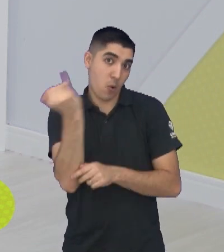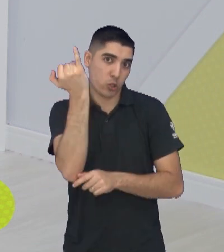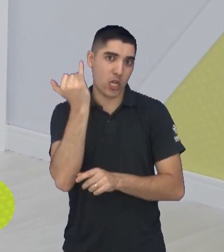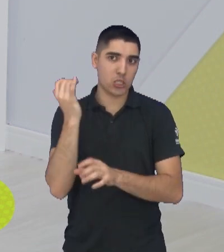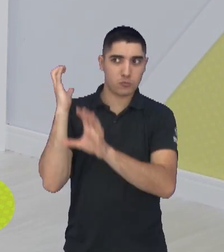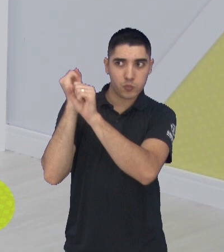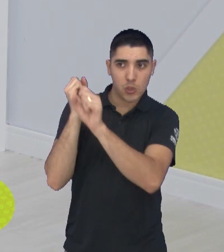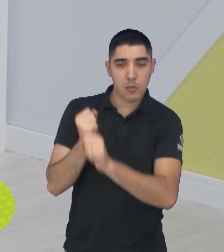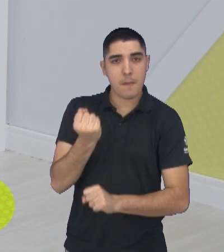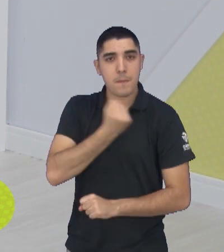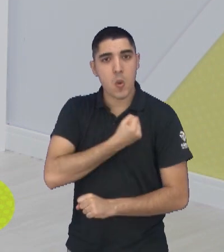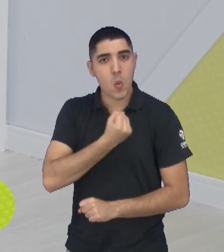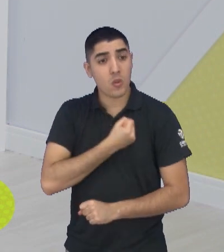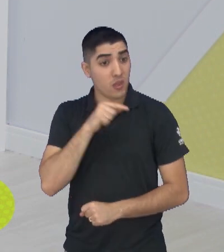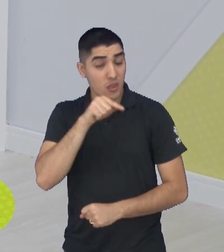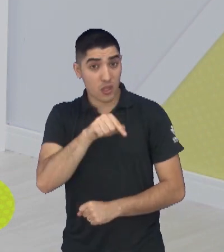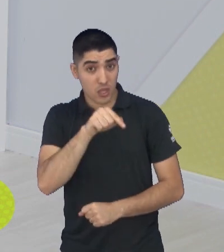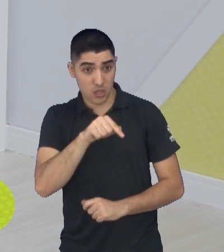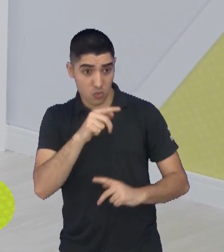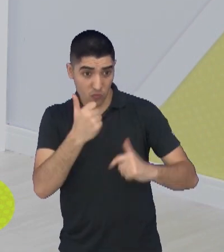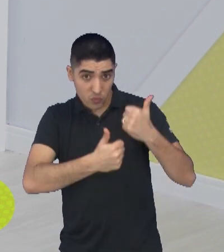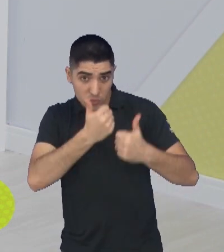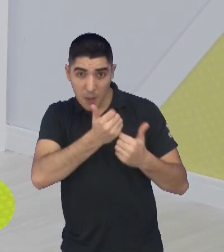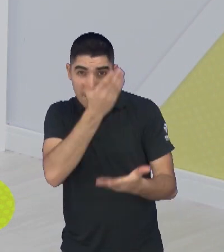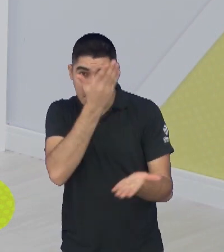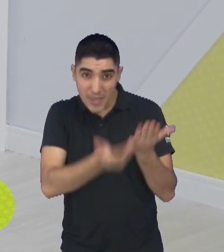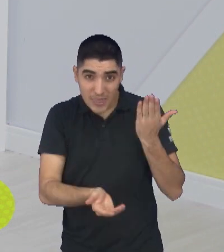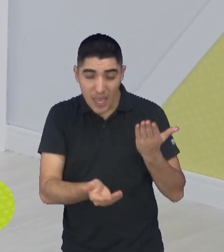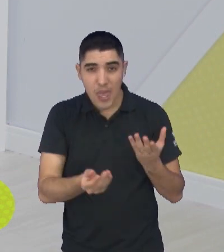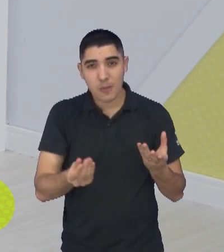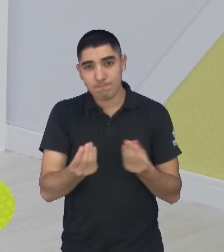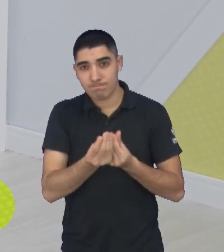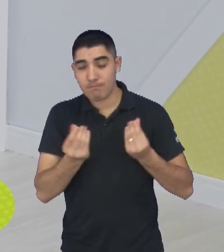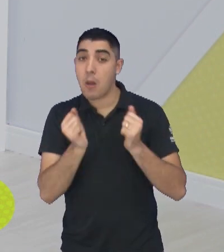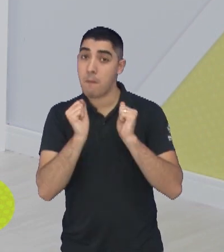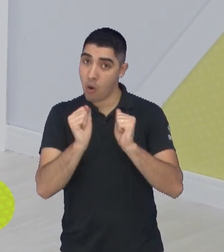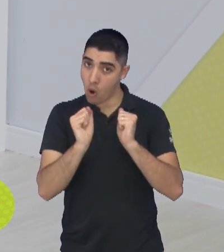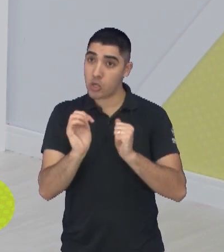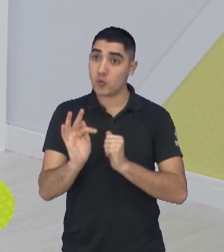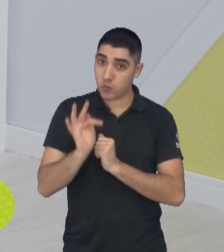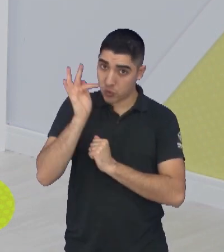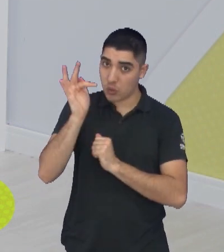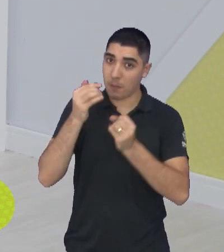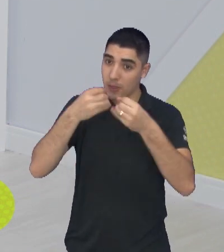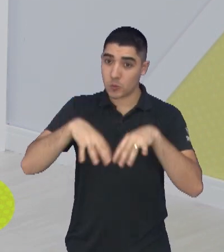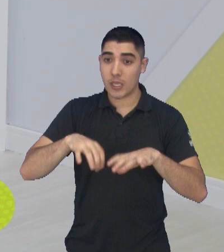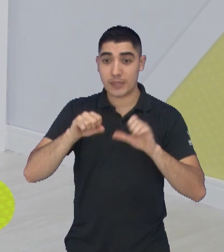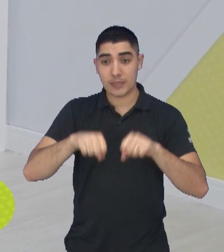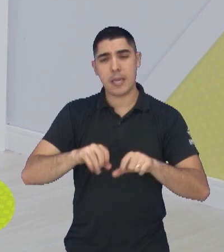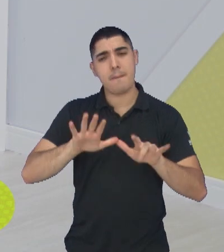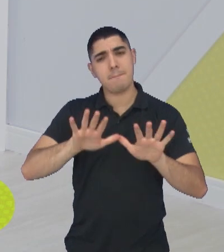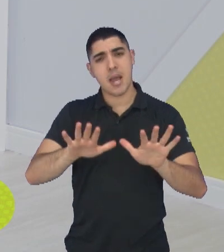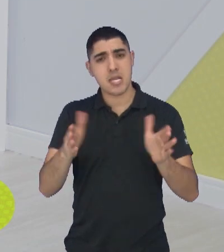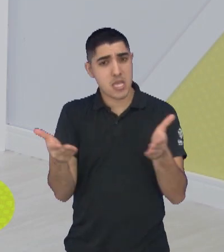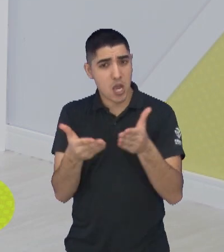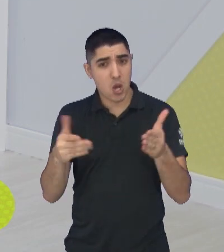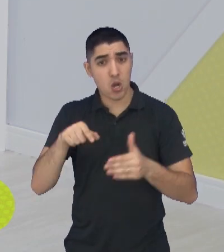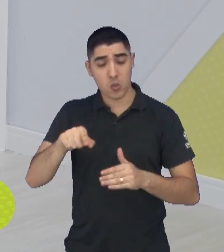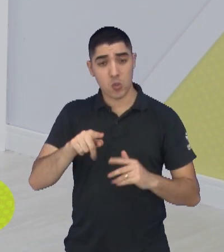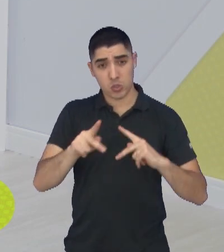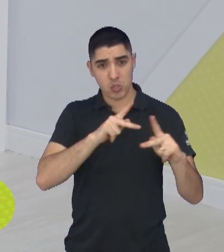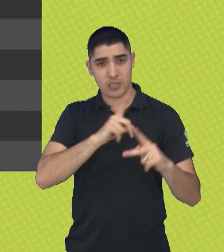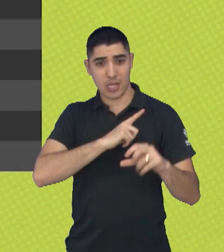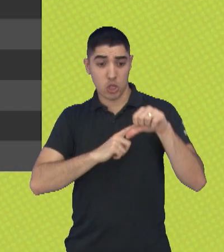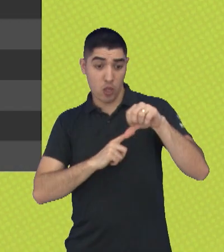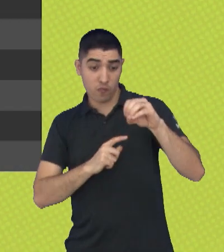acirrado e essa falta de pontos do São José, futebol feminino, pode fazer diferença lá no final. Por enquanto não está fazendo não, porque São José está na frente,